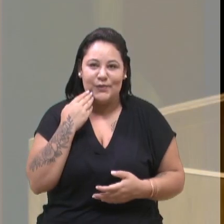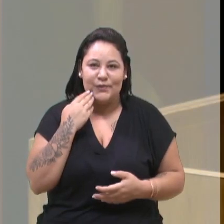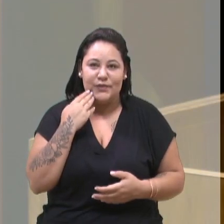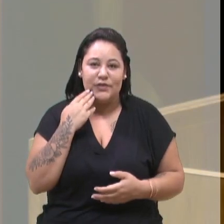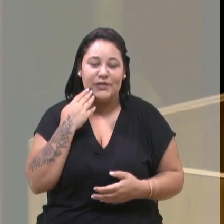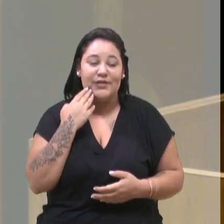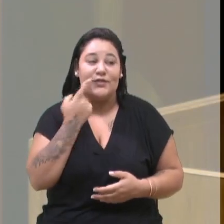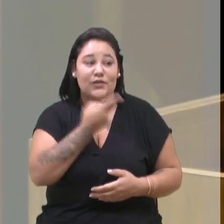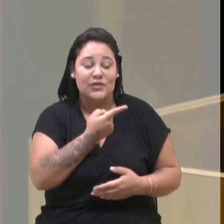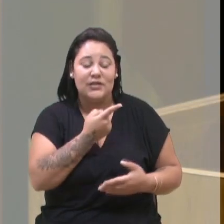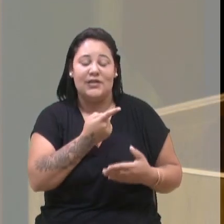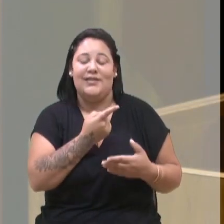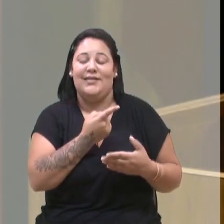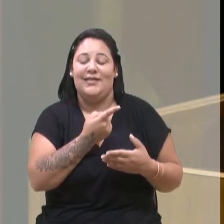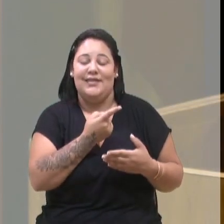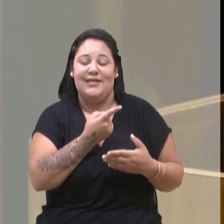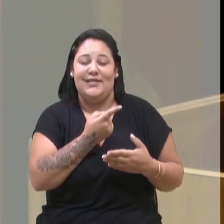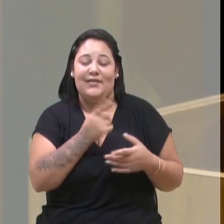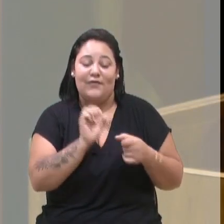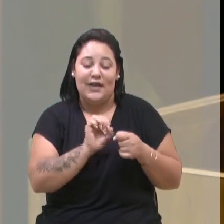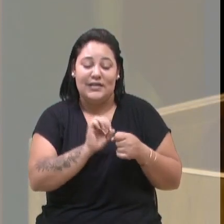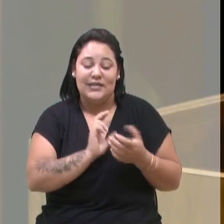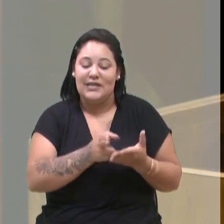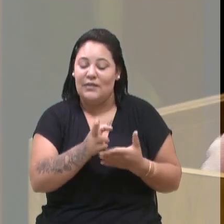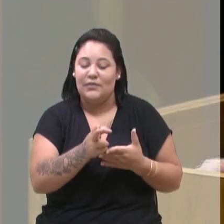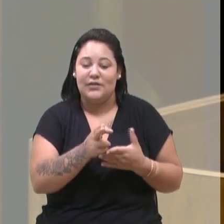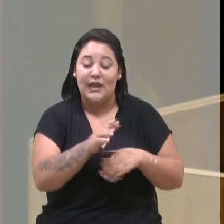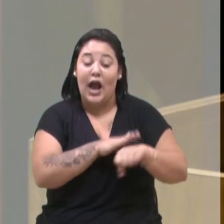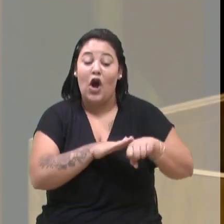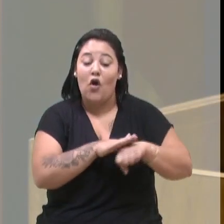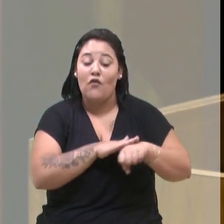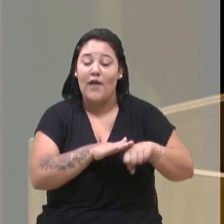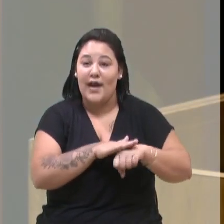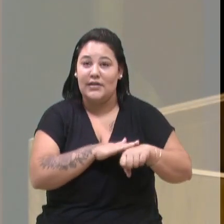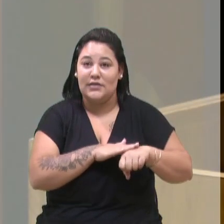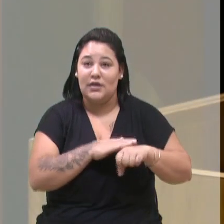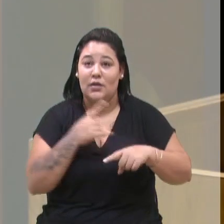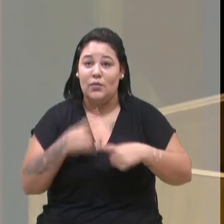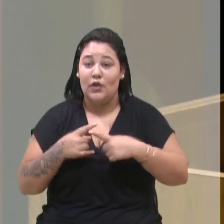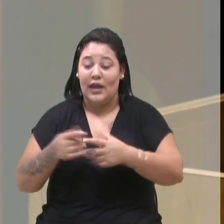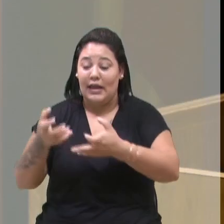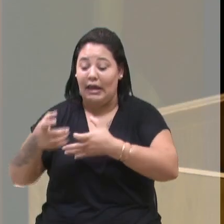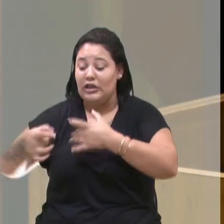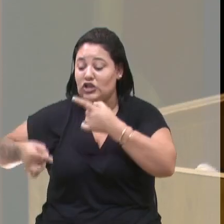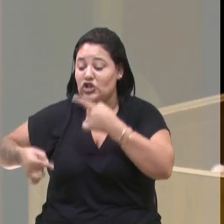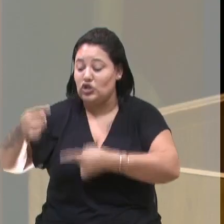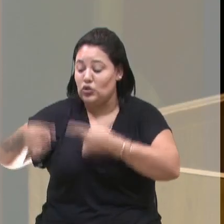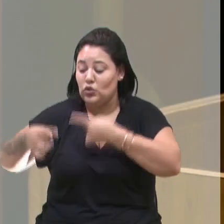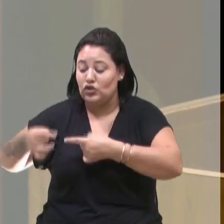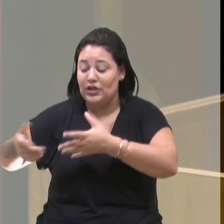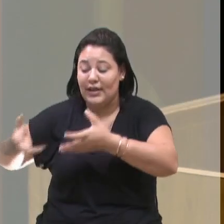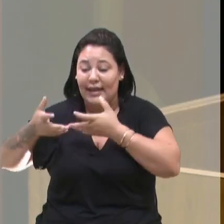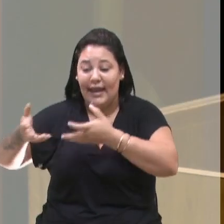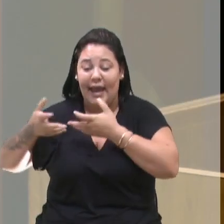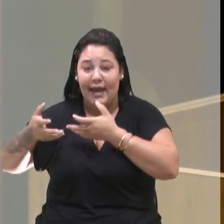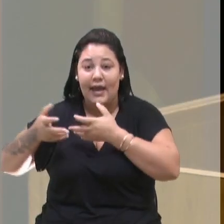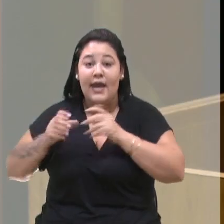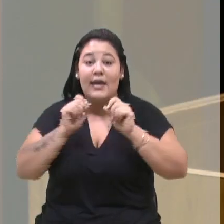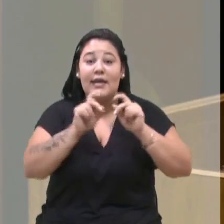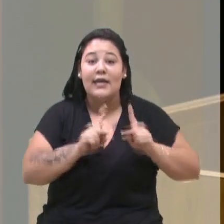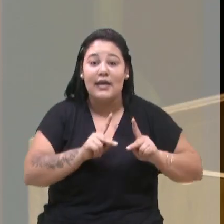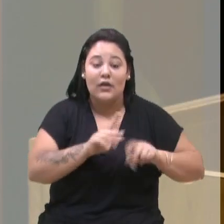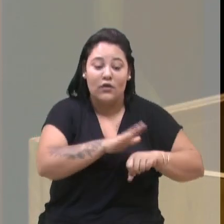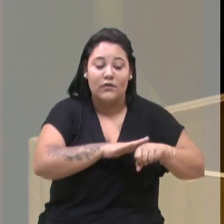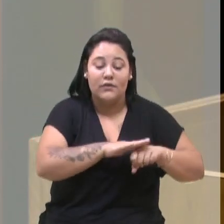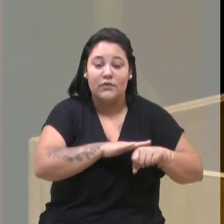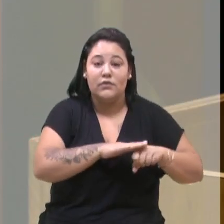diálogo. Quem quer discutir, quem discute quer ganhar, quer vencer. Quem dialoga quer construir.